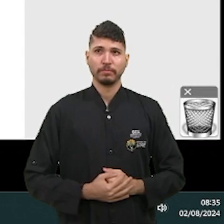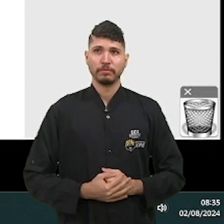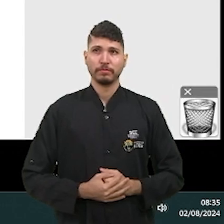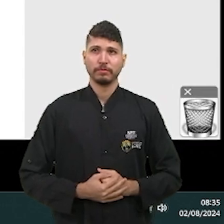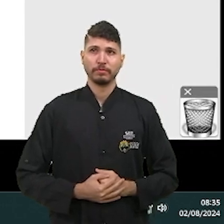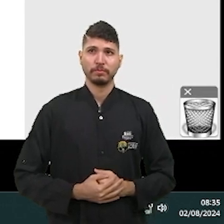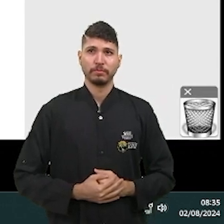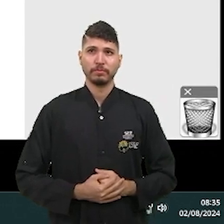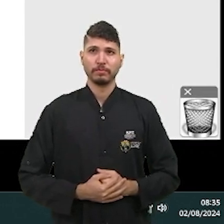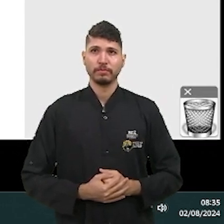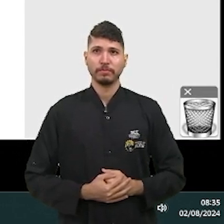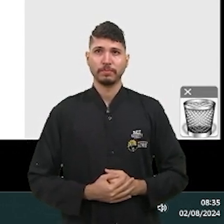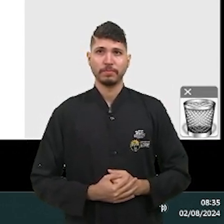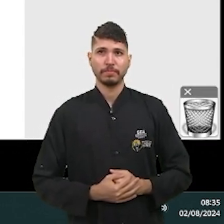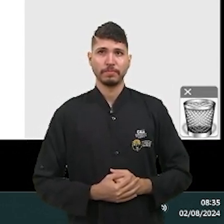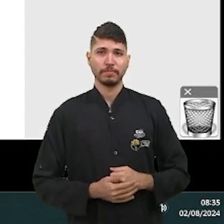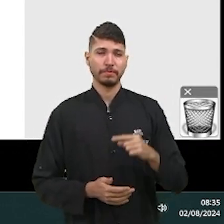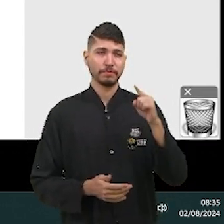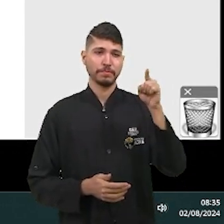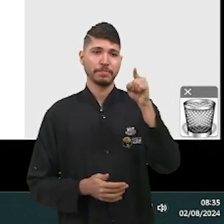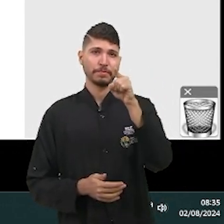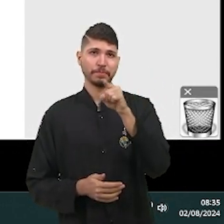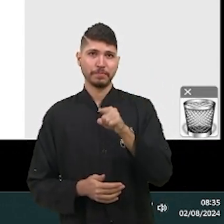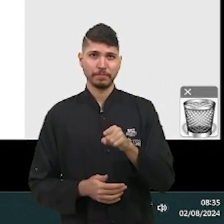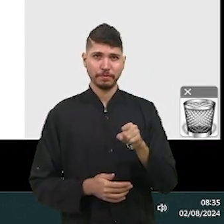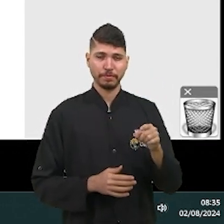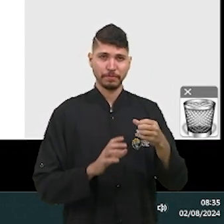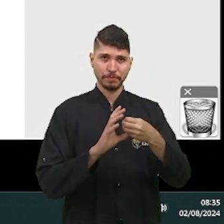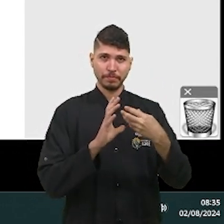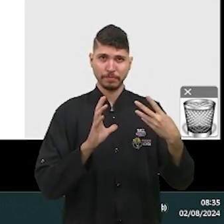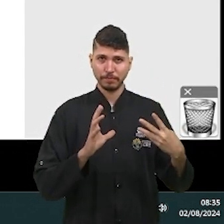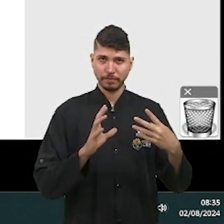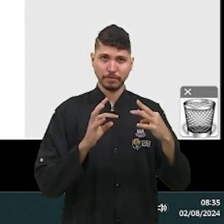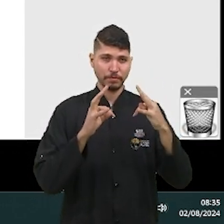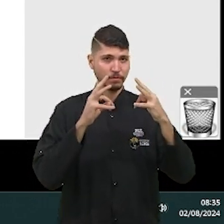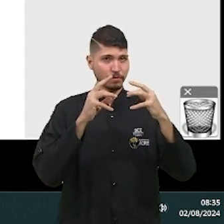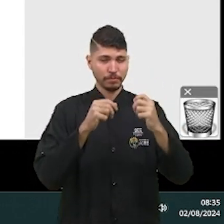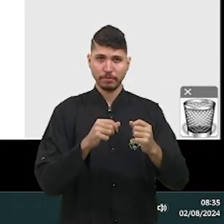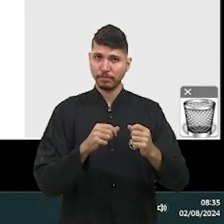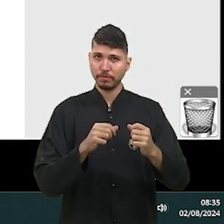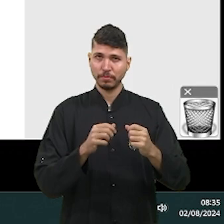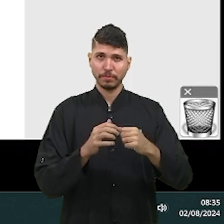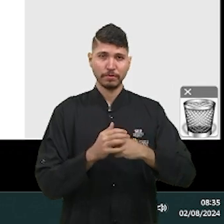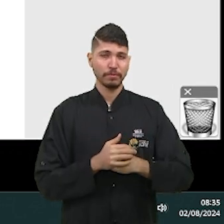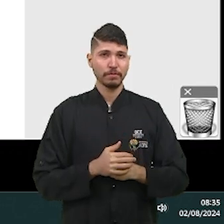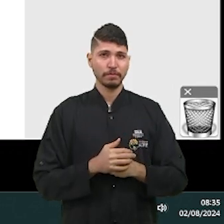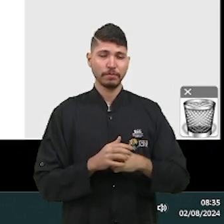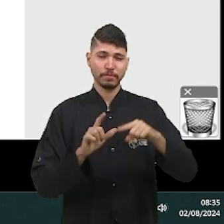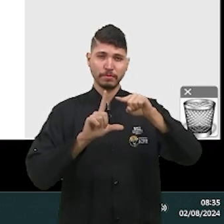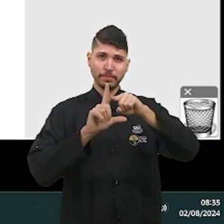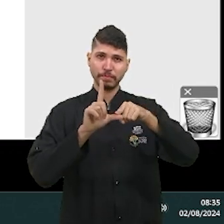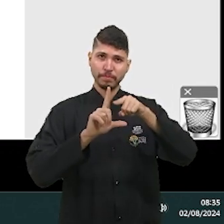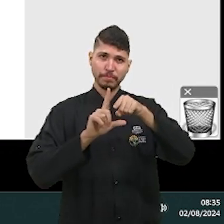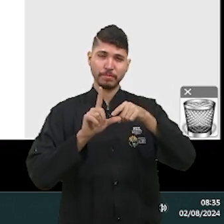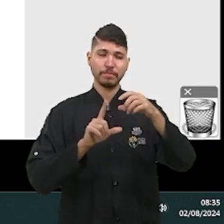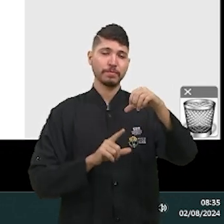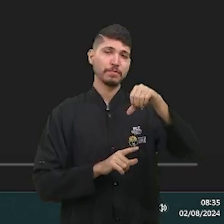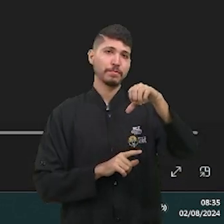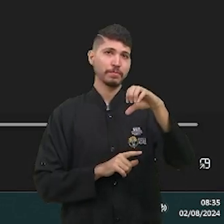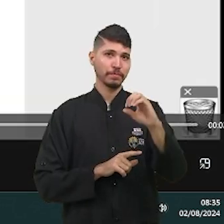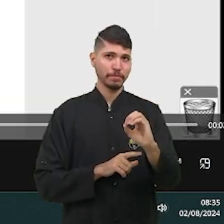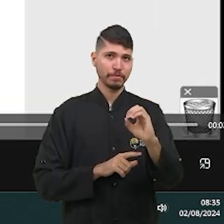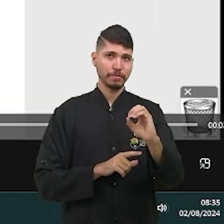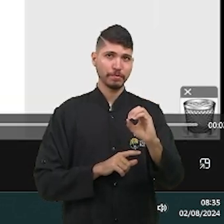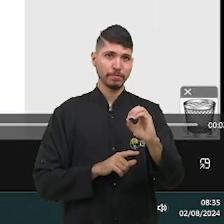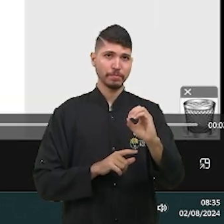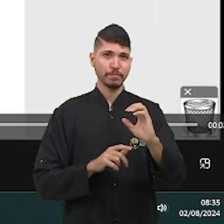o quadrado é caracterizado por todos os seus ângulos medirem 90º então aí nós temos